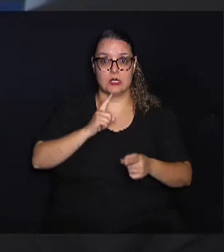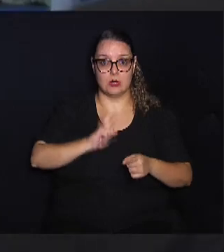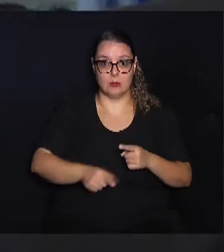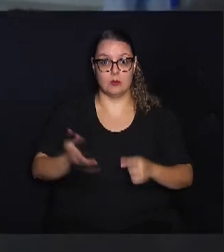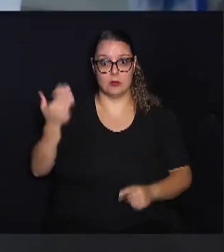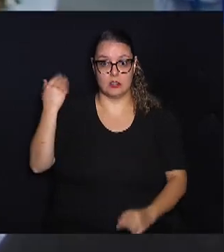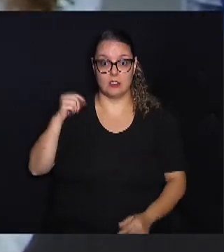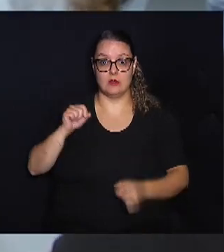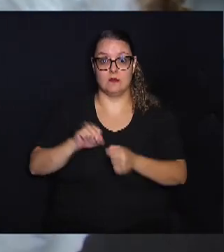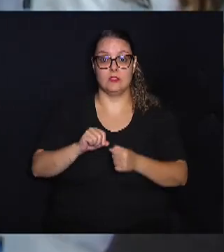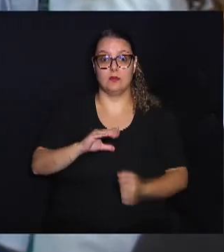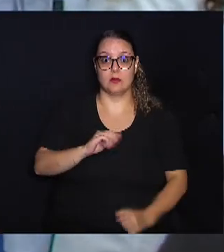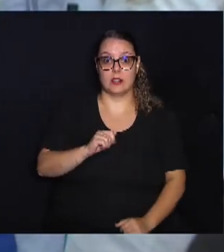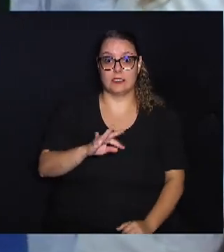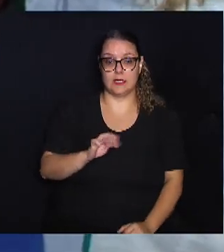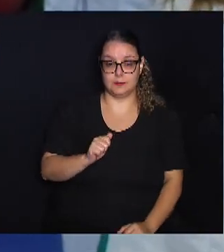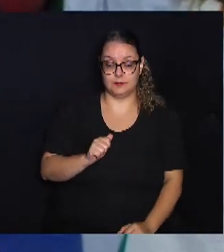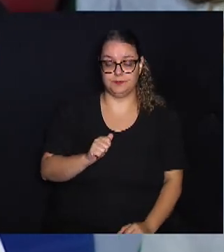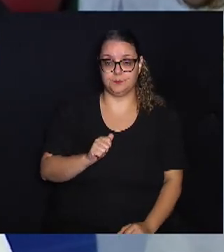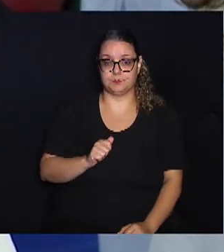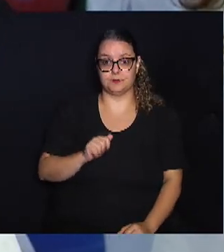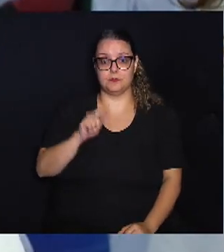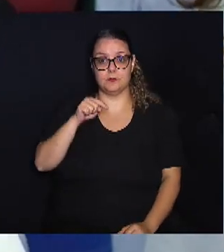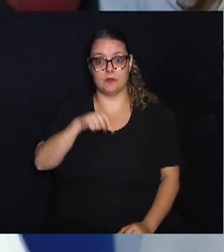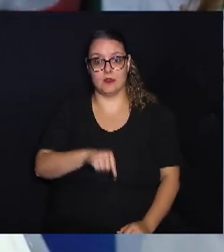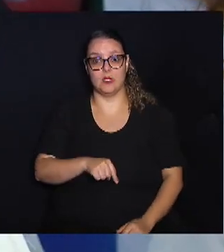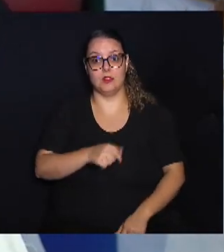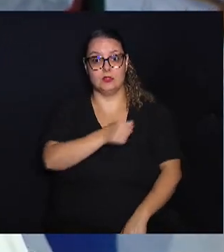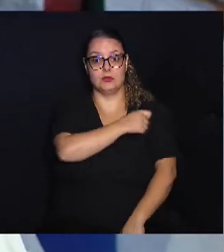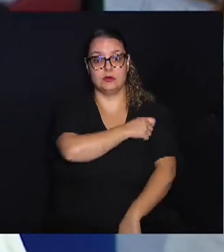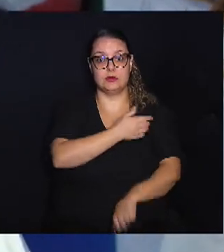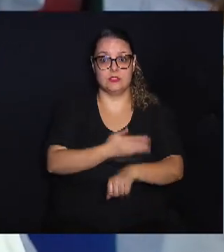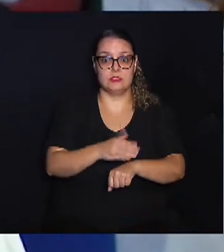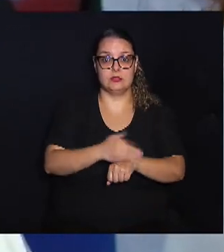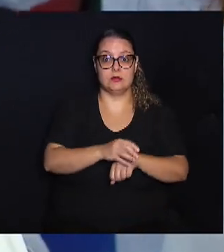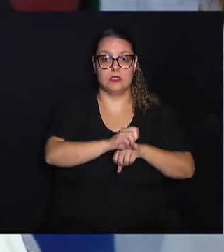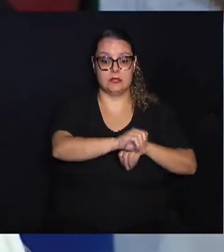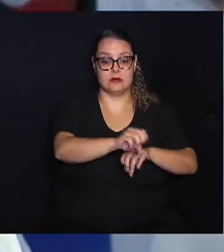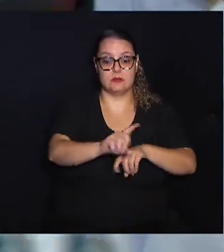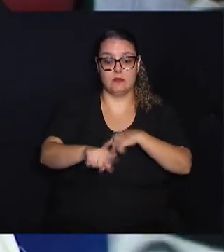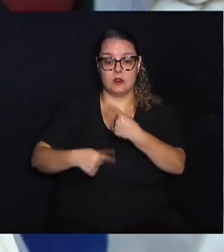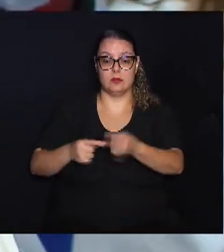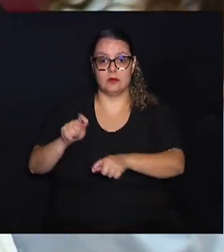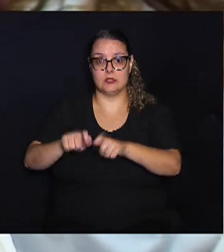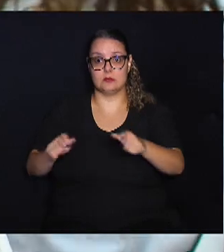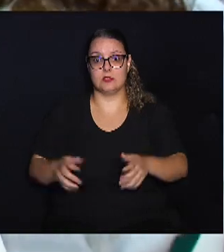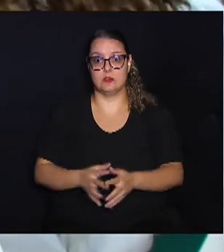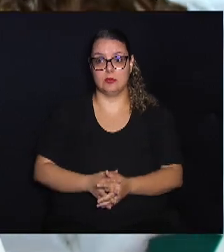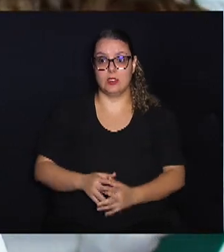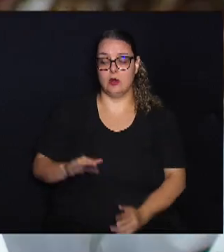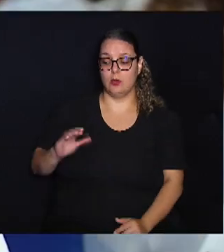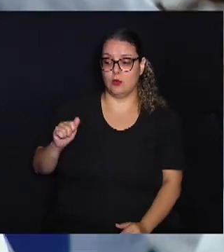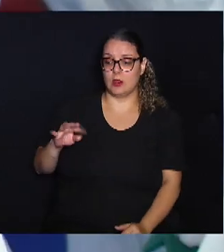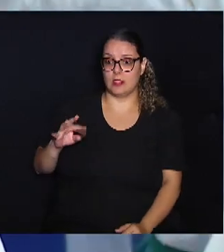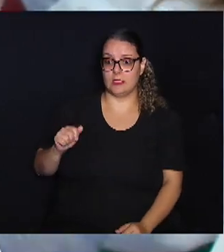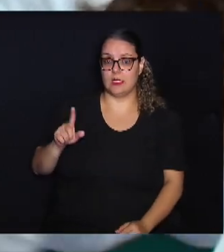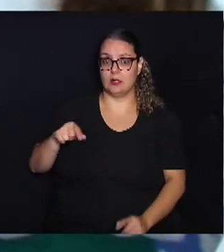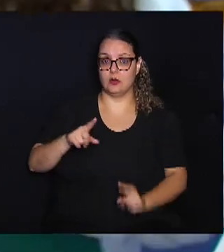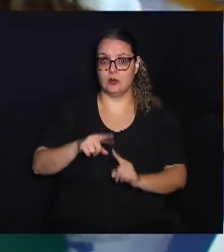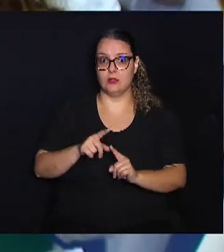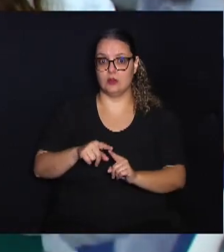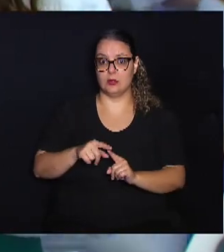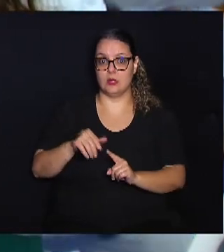ele fazia o kata e os alunos treinavam e transmitiam para outras pessoas. O kata é uma modalidade que é mais